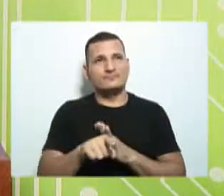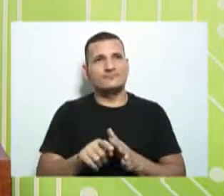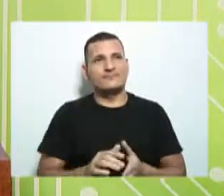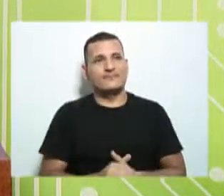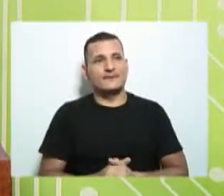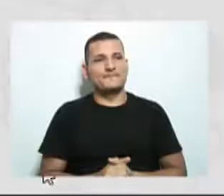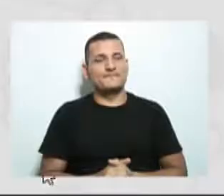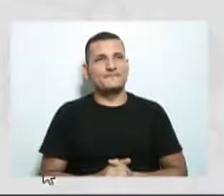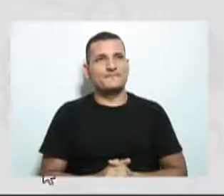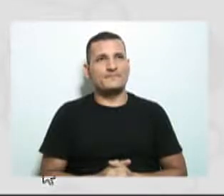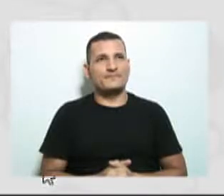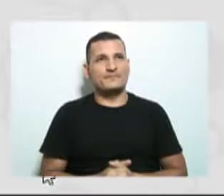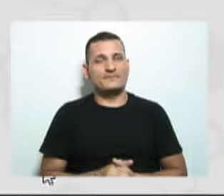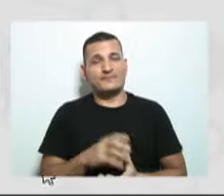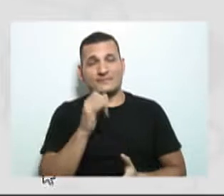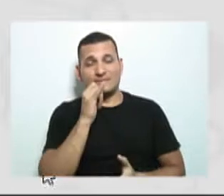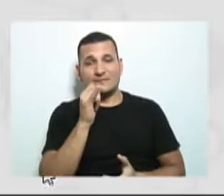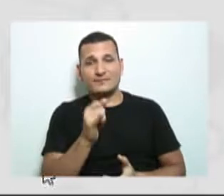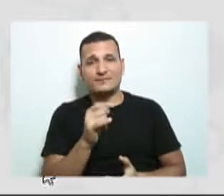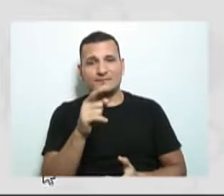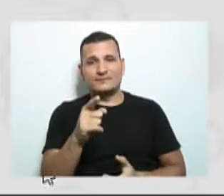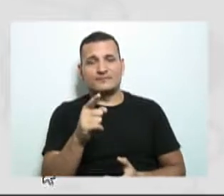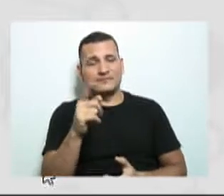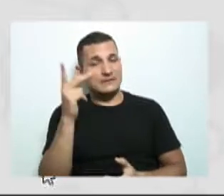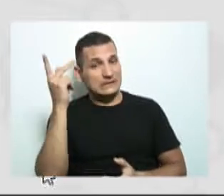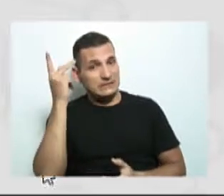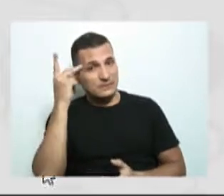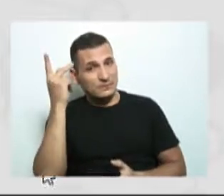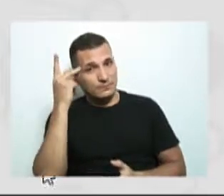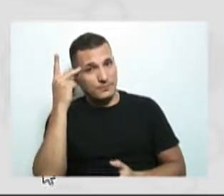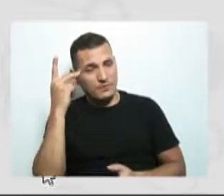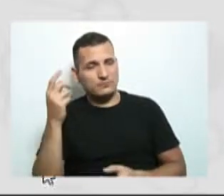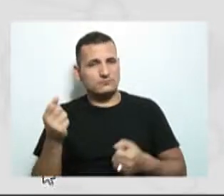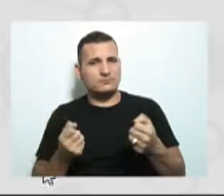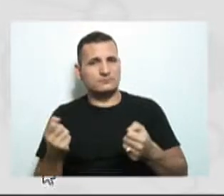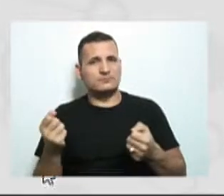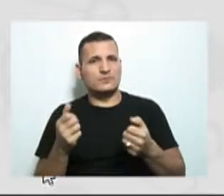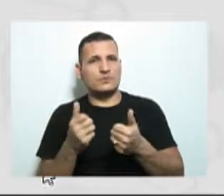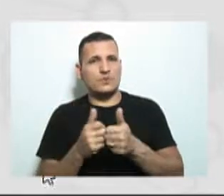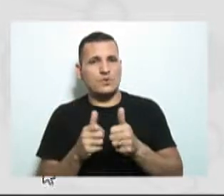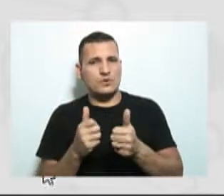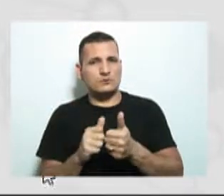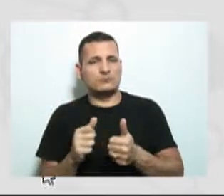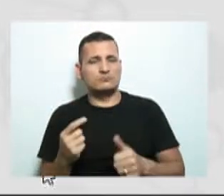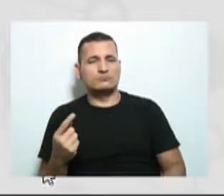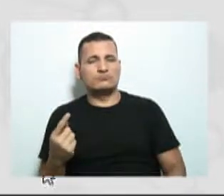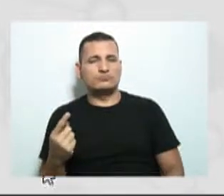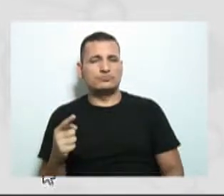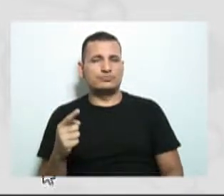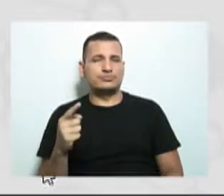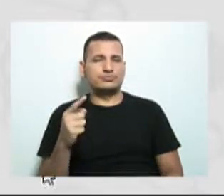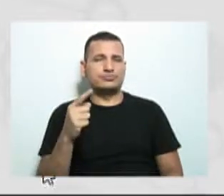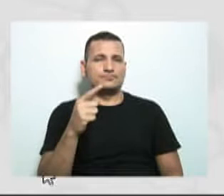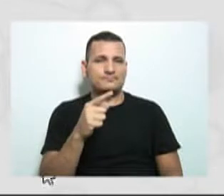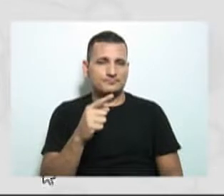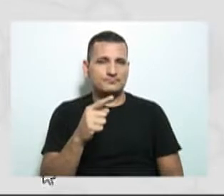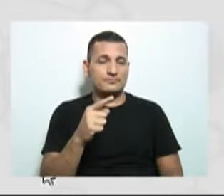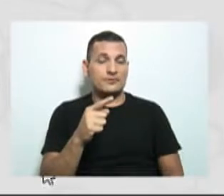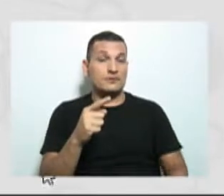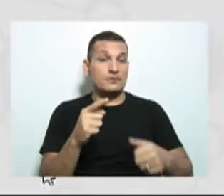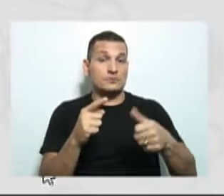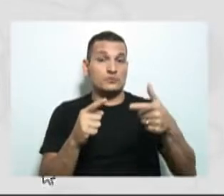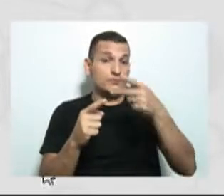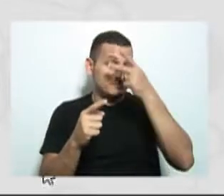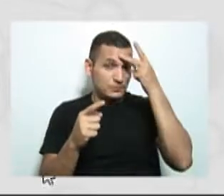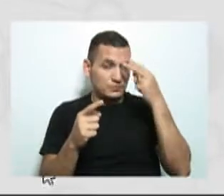questão. Se você partisse de São Paulo dirigindo um ônibus com 18 pessoas, parasse do Rio de Janeiro para descer em 10 e subir em 12